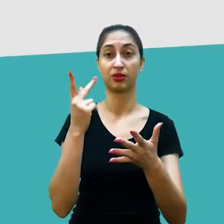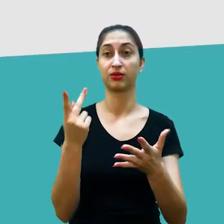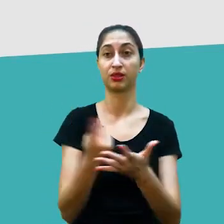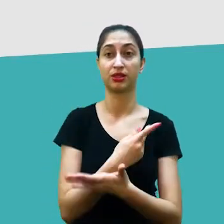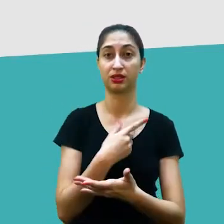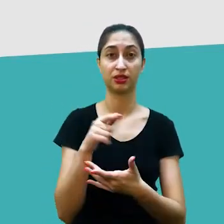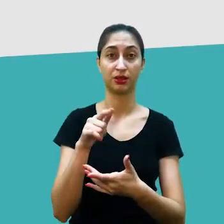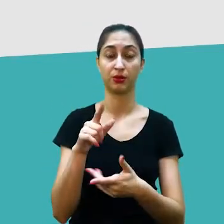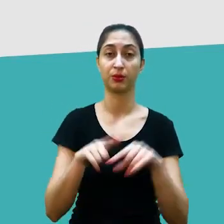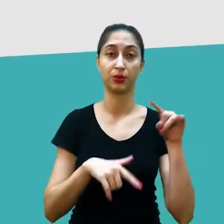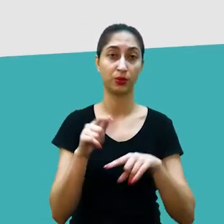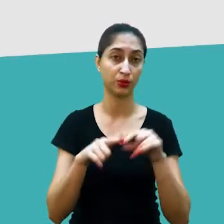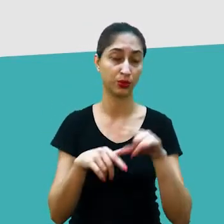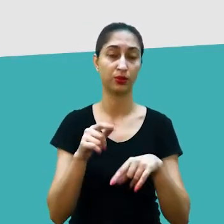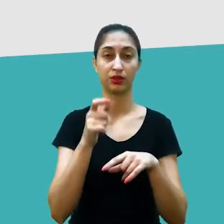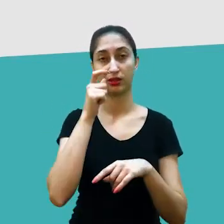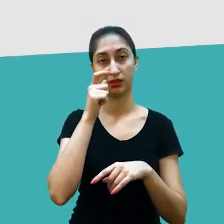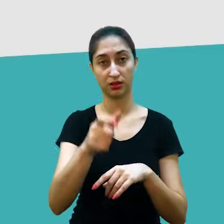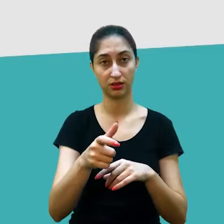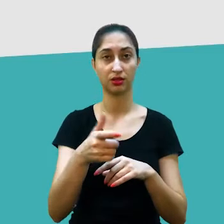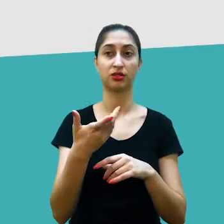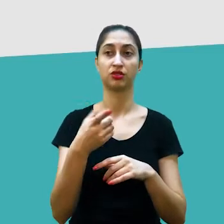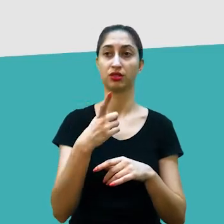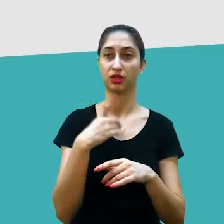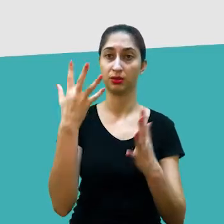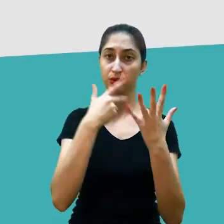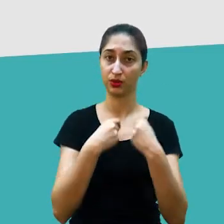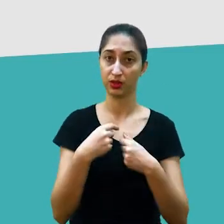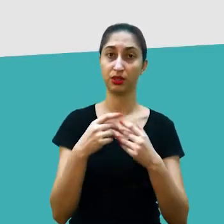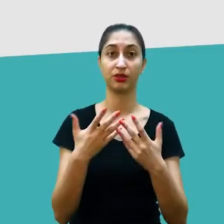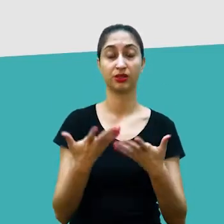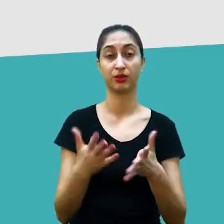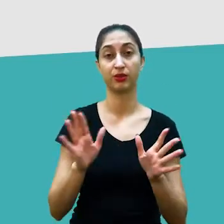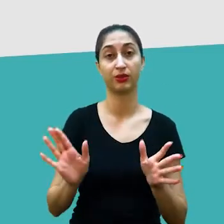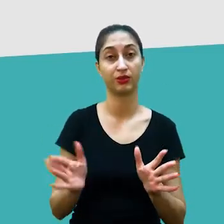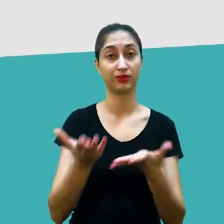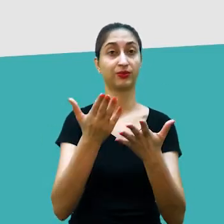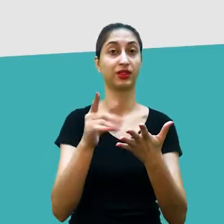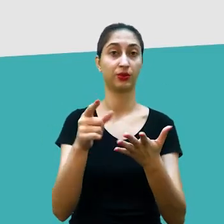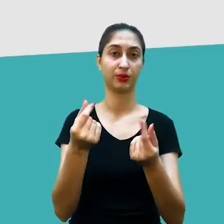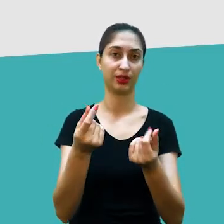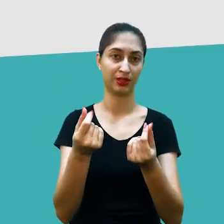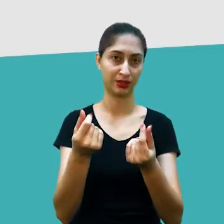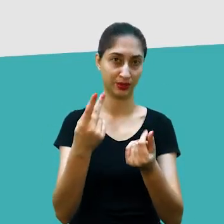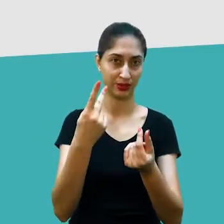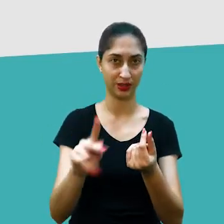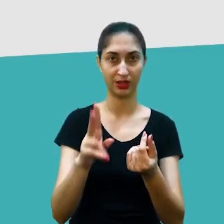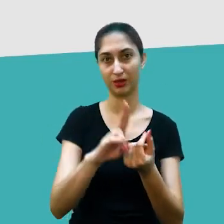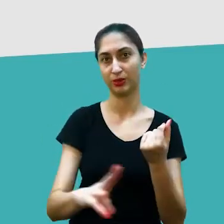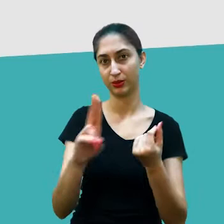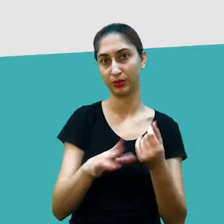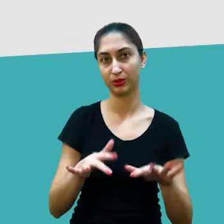extremamente interessante, de aspecto muito bonito, o que impulsionou, inclusive pelo preço dele, o uso dele